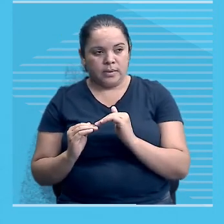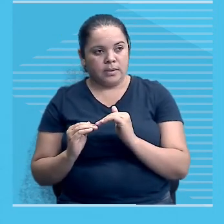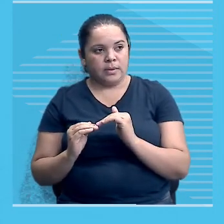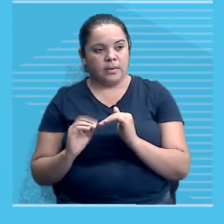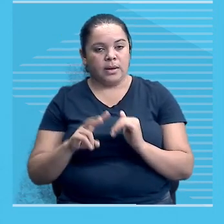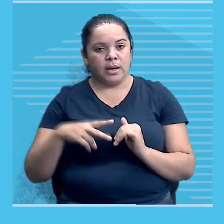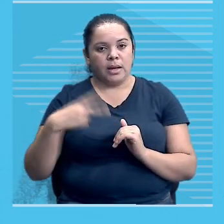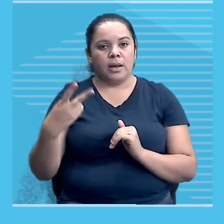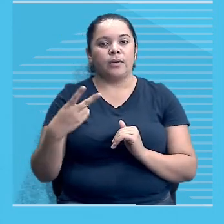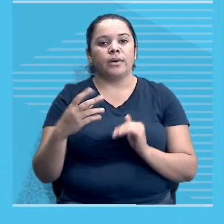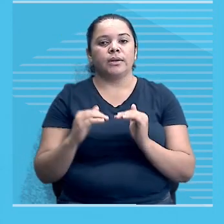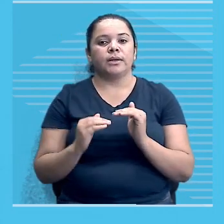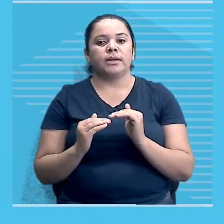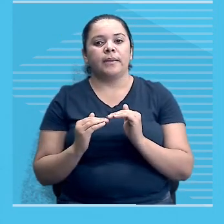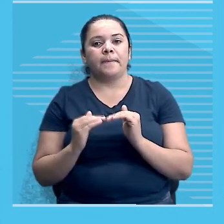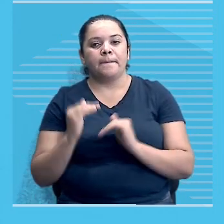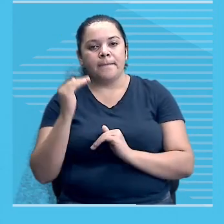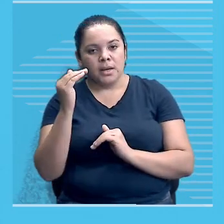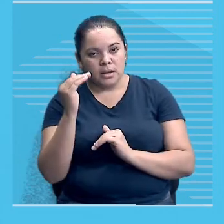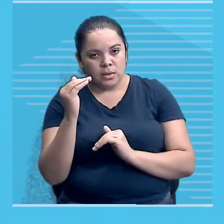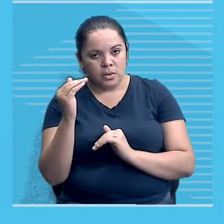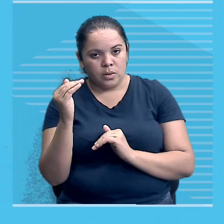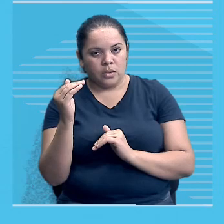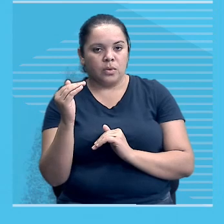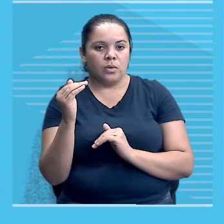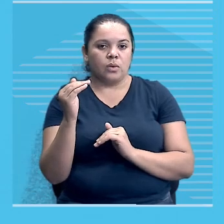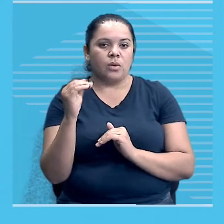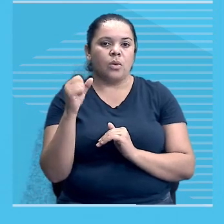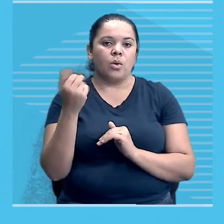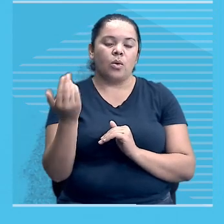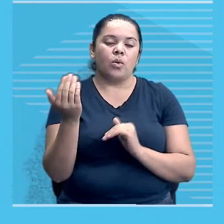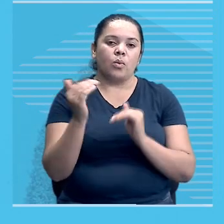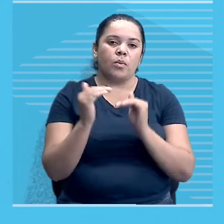ou é menor do que 0,5